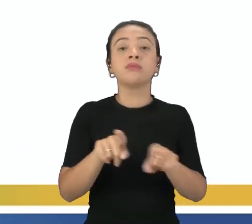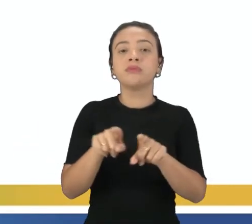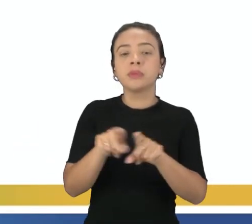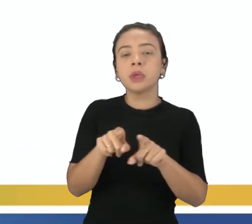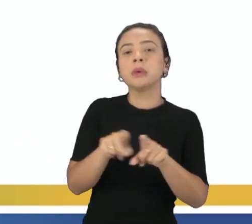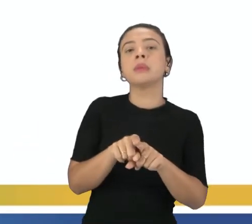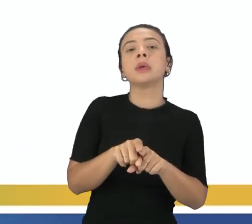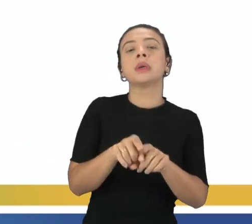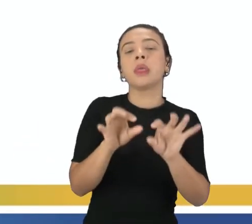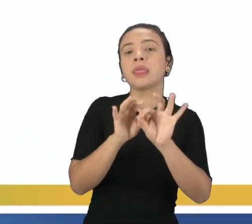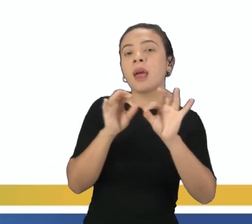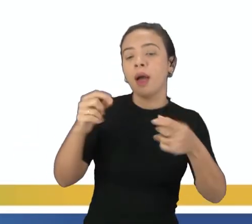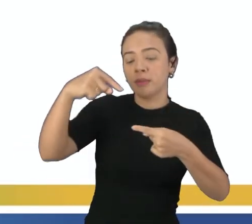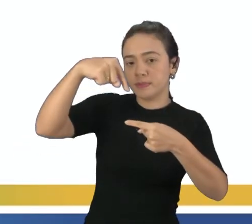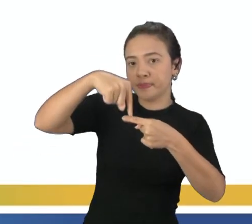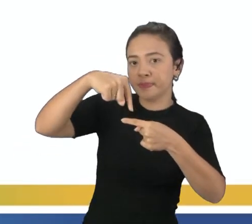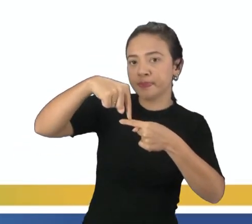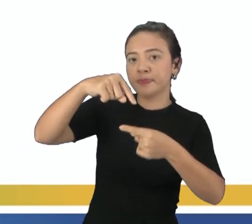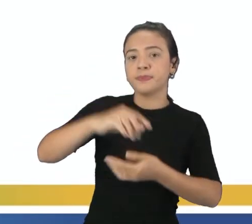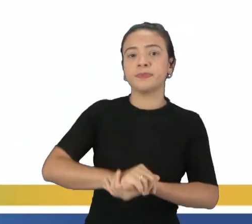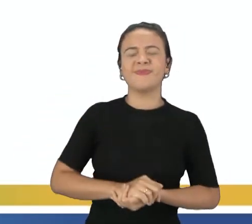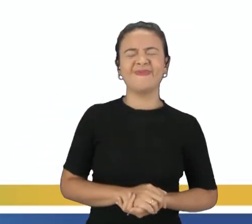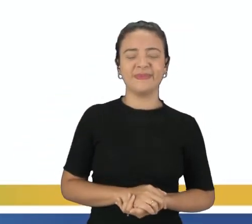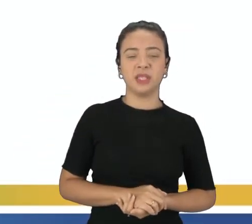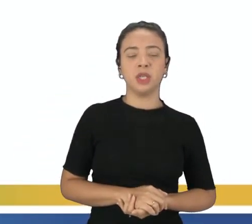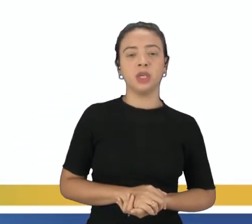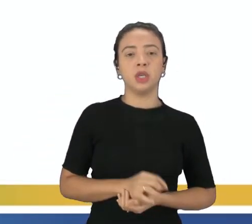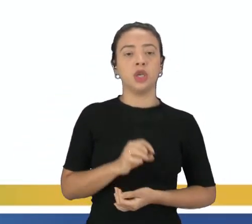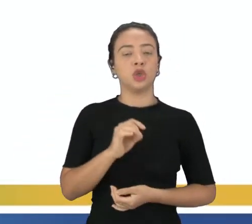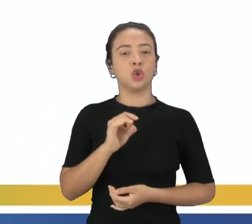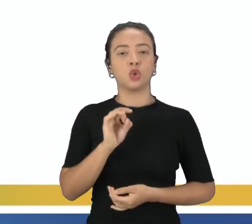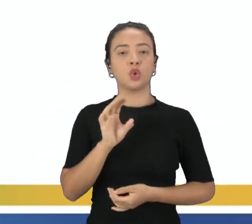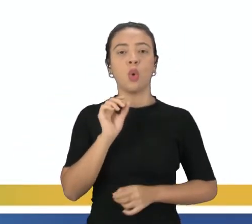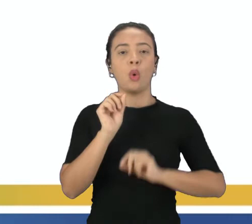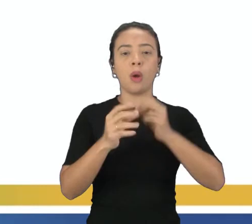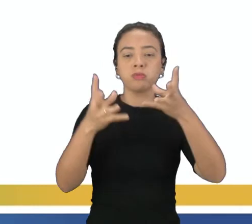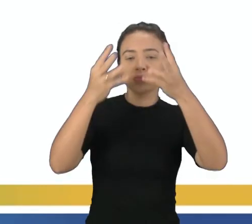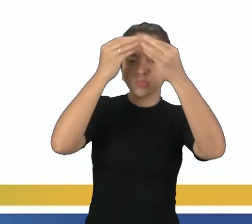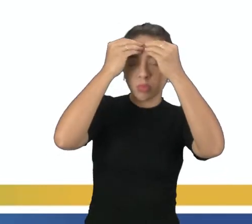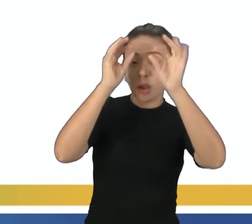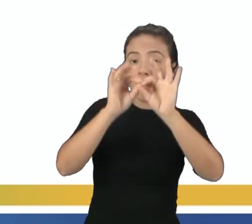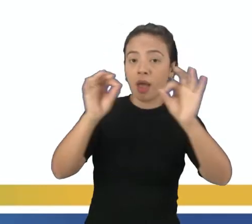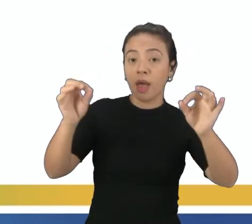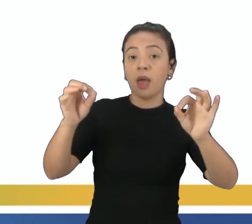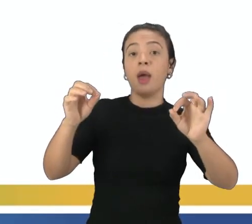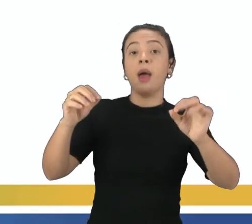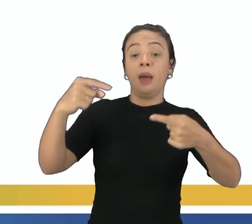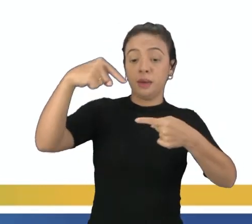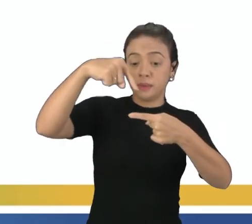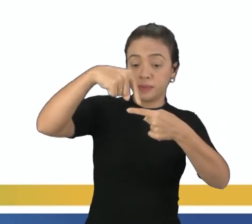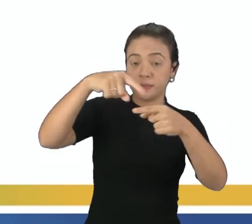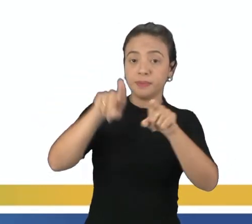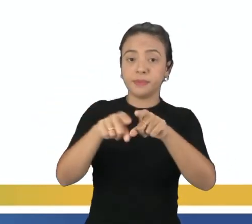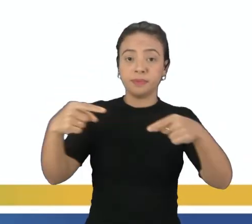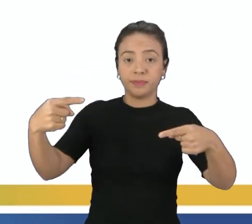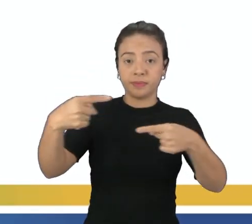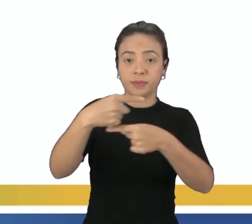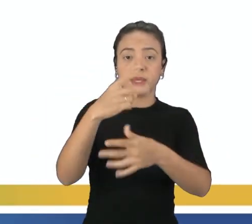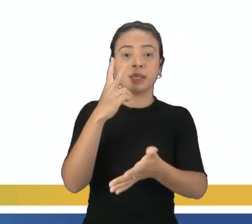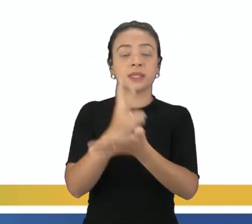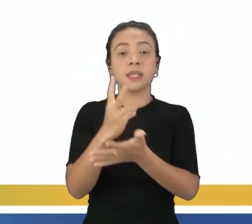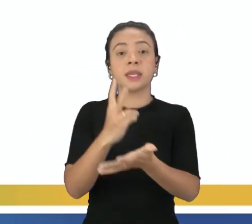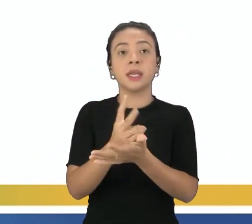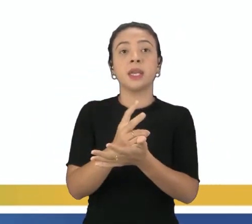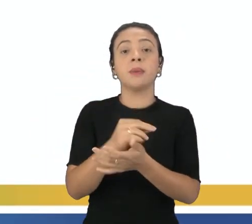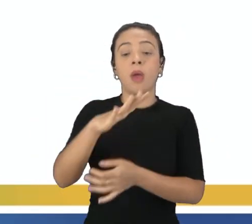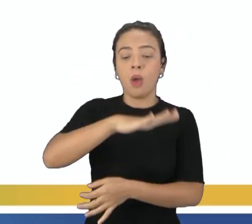vale para as retas que são perpendiculares entre si. Aqui eu estou reforçando para vocês que retas perpendiculares e paralelas são sempre coplanares,